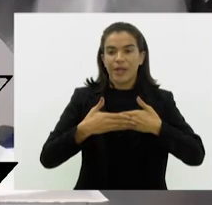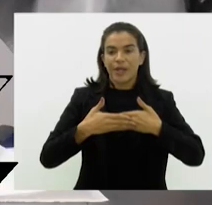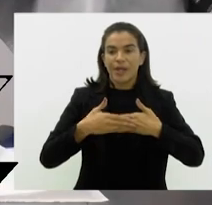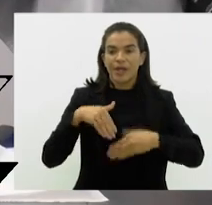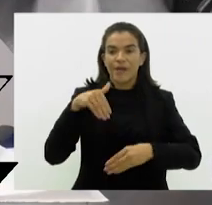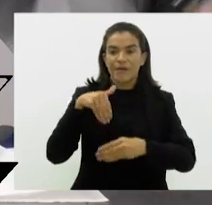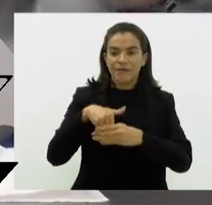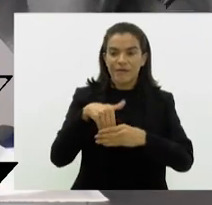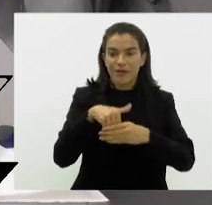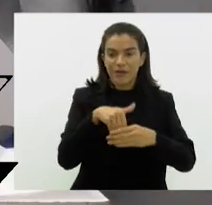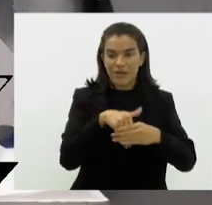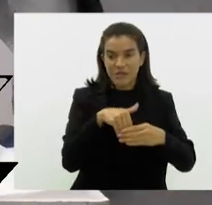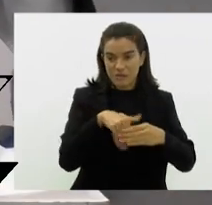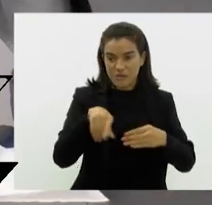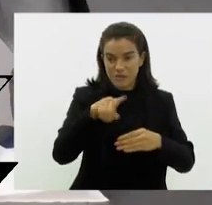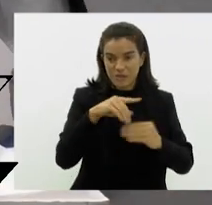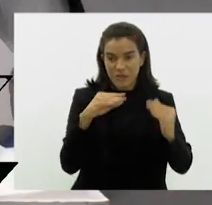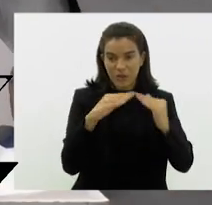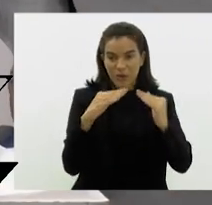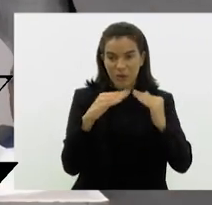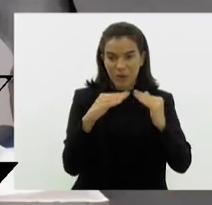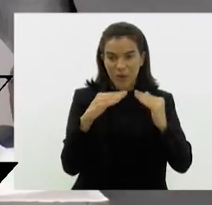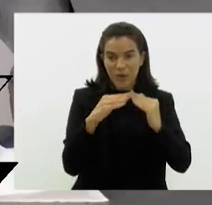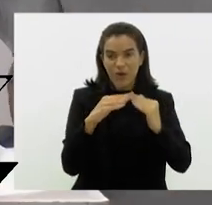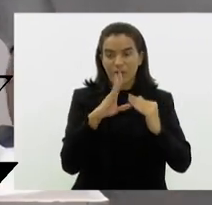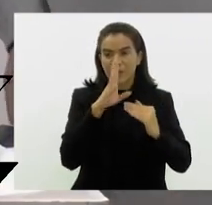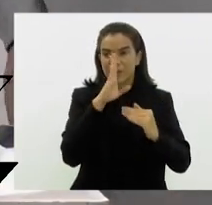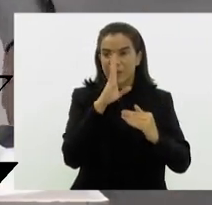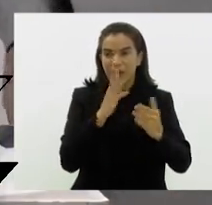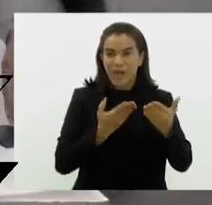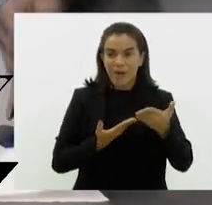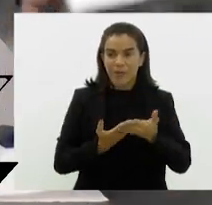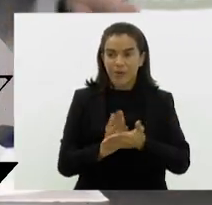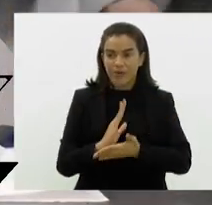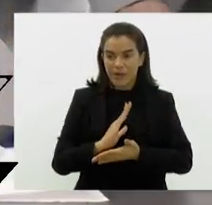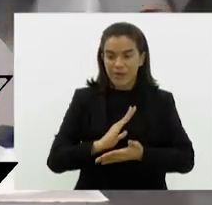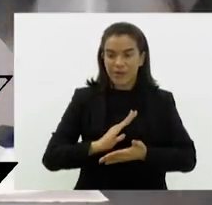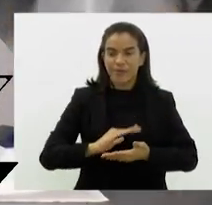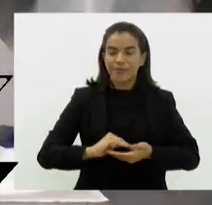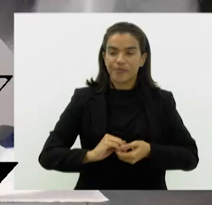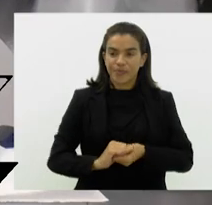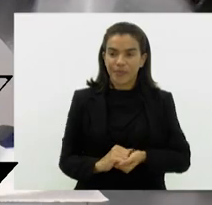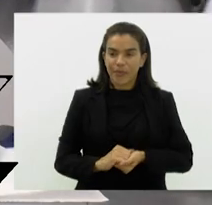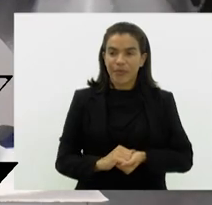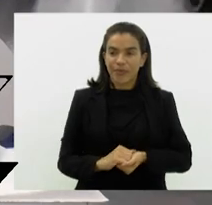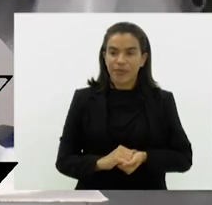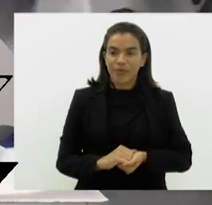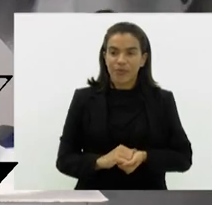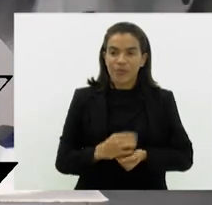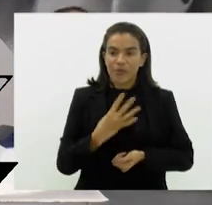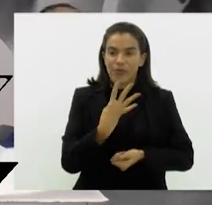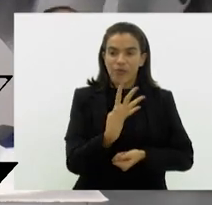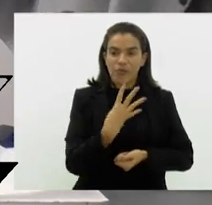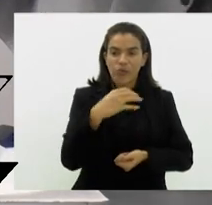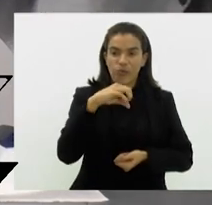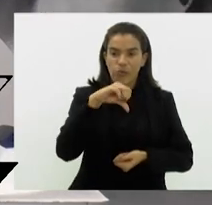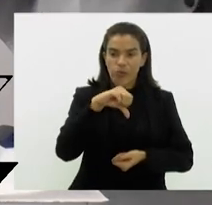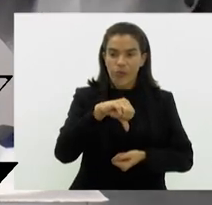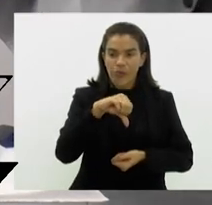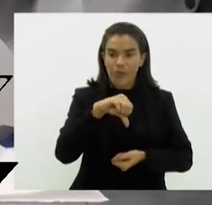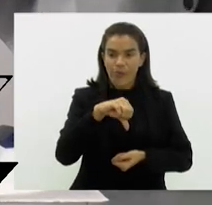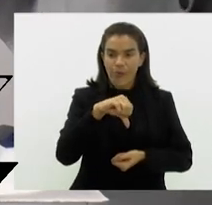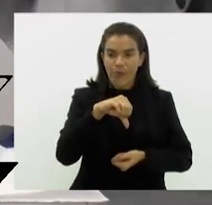em votação, senhores que aprovam, permaneçam como estão. Aprovado, passo ao 49 da